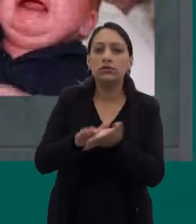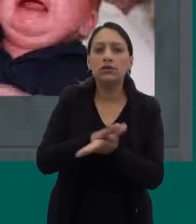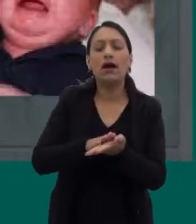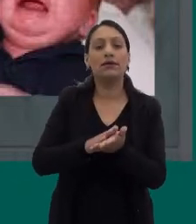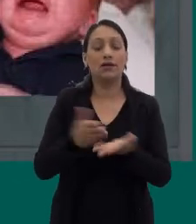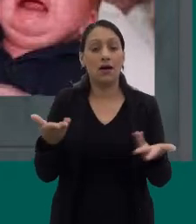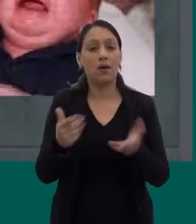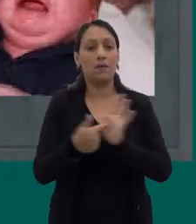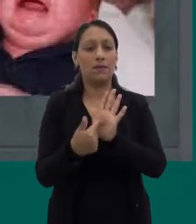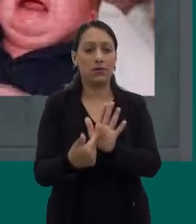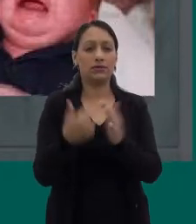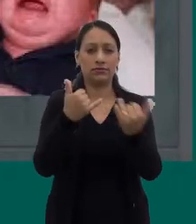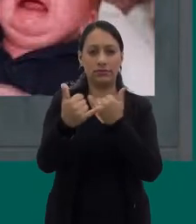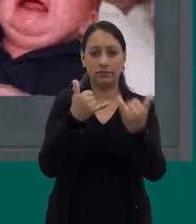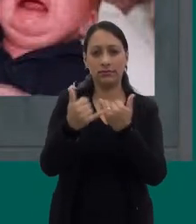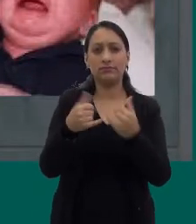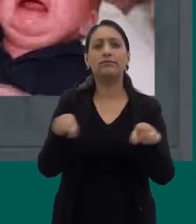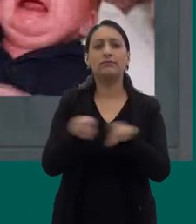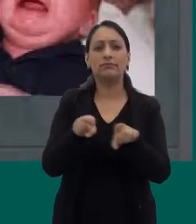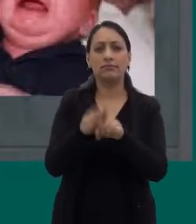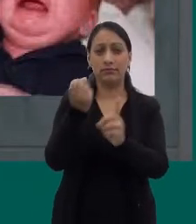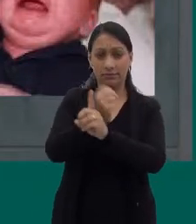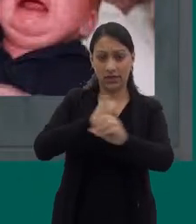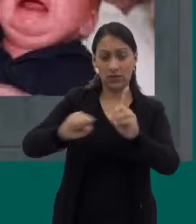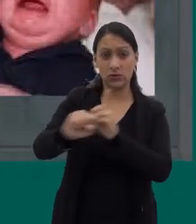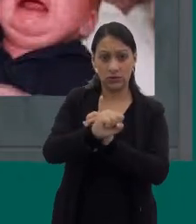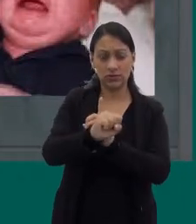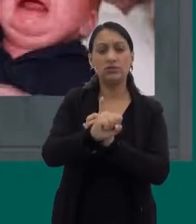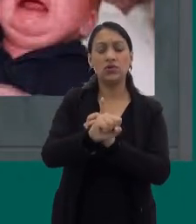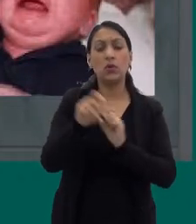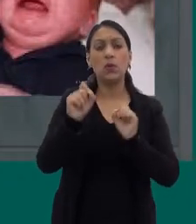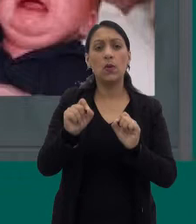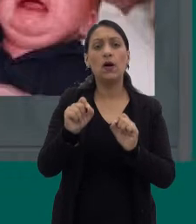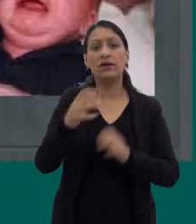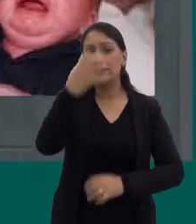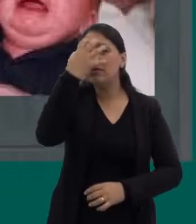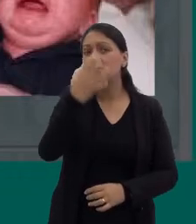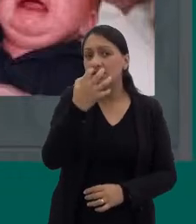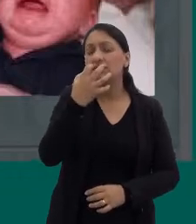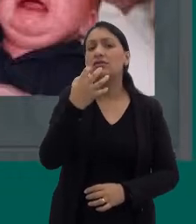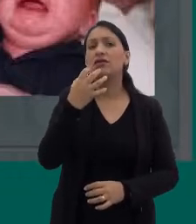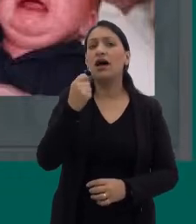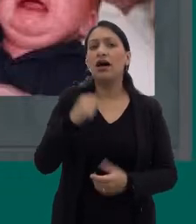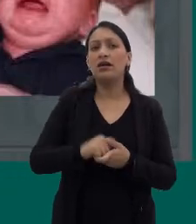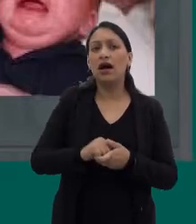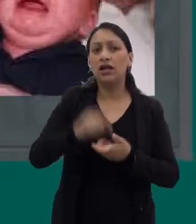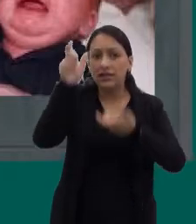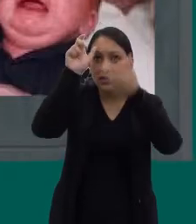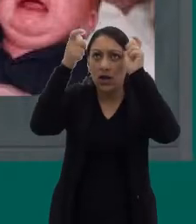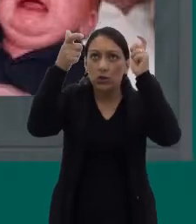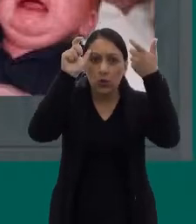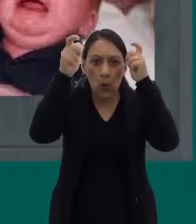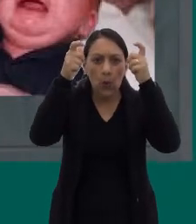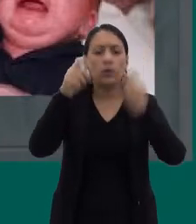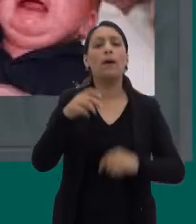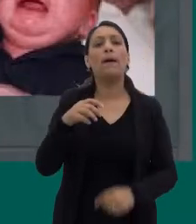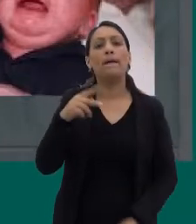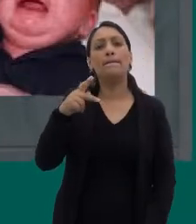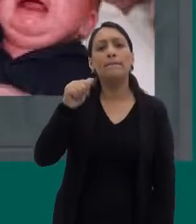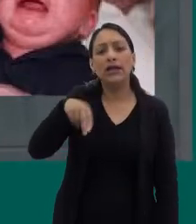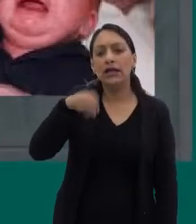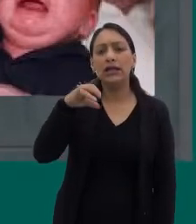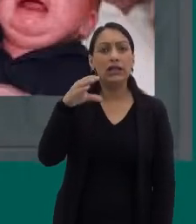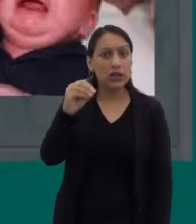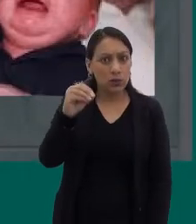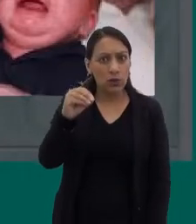exemplo para pensar justamente nessas ansiedades muito sérias, né, de transtornos, de transtorno de pânico, né, onde